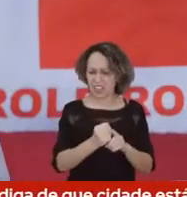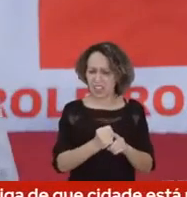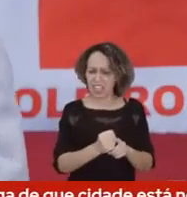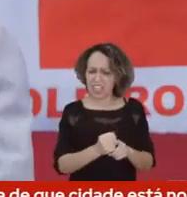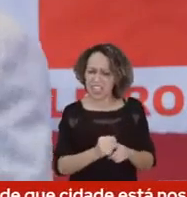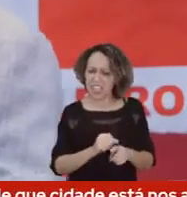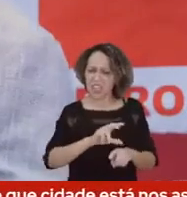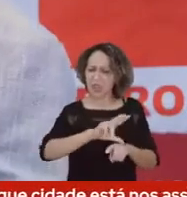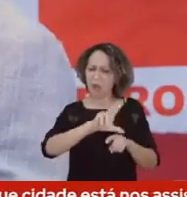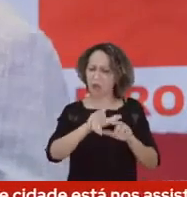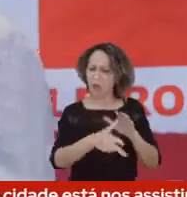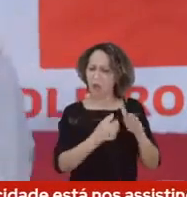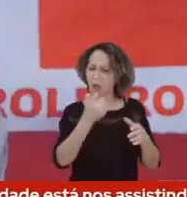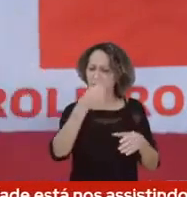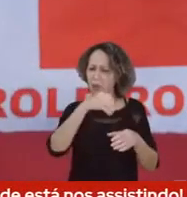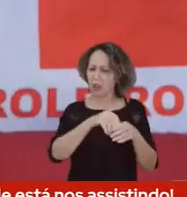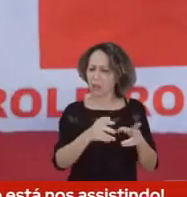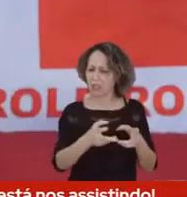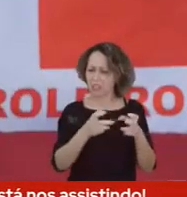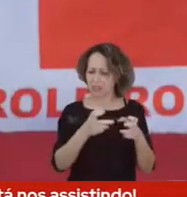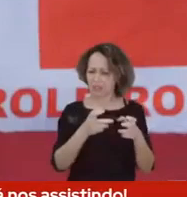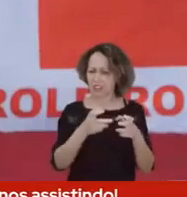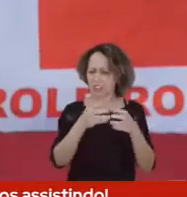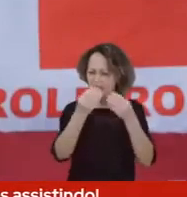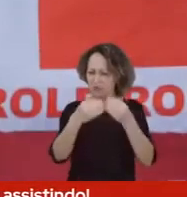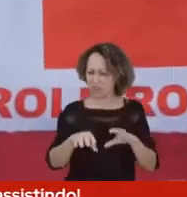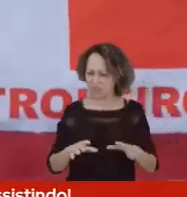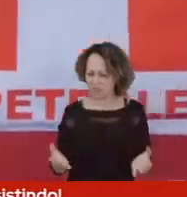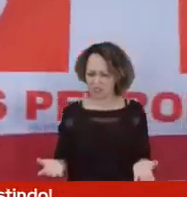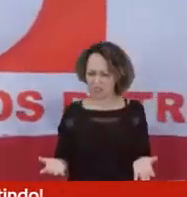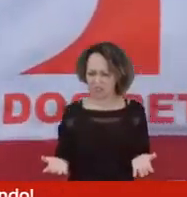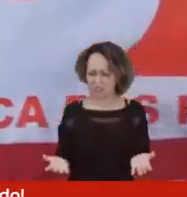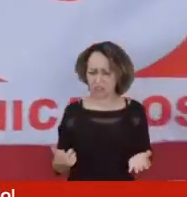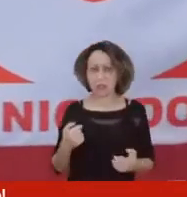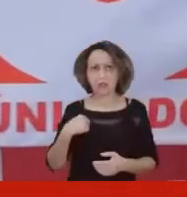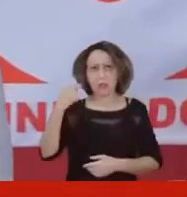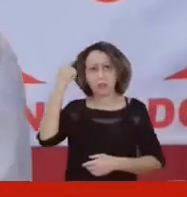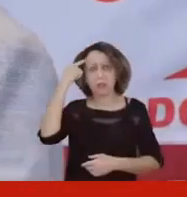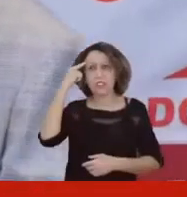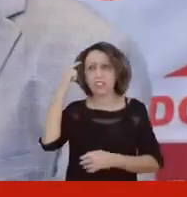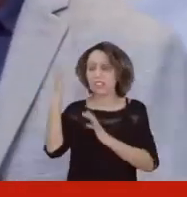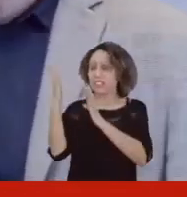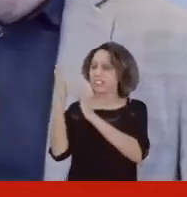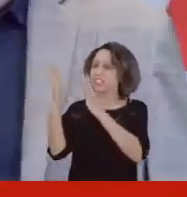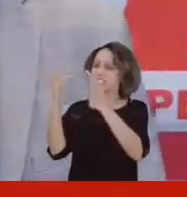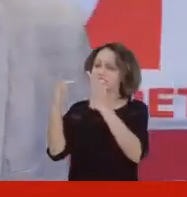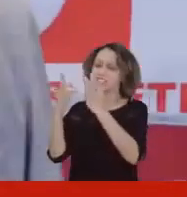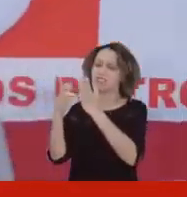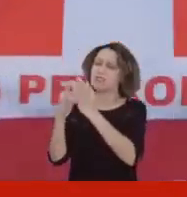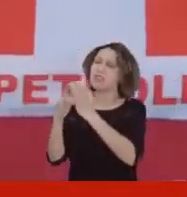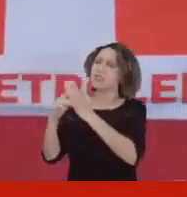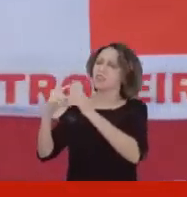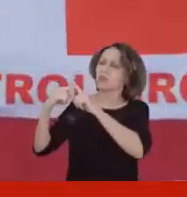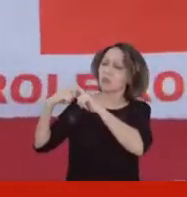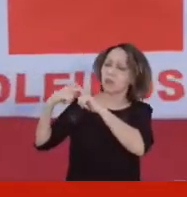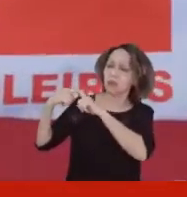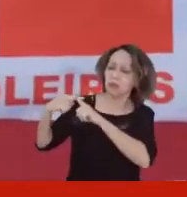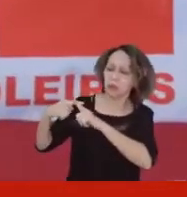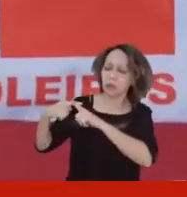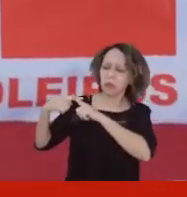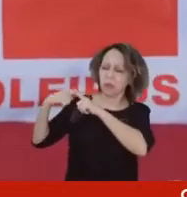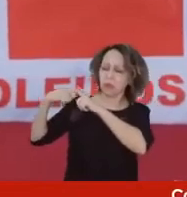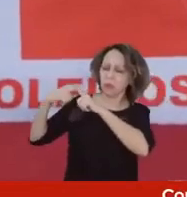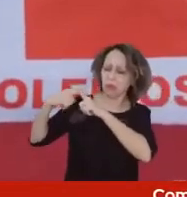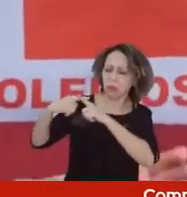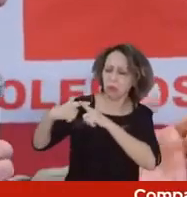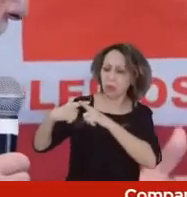Eu fico imaginando, Gleice, Jesus Cristo carregando aquela cruz e, quando pergunta-se para o